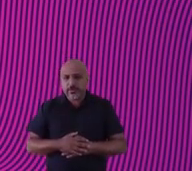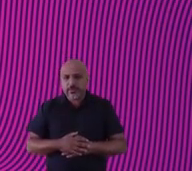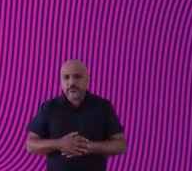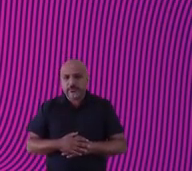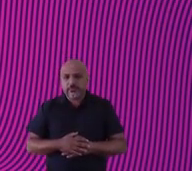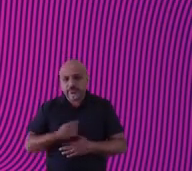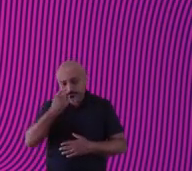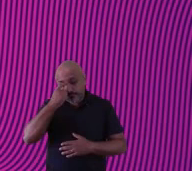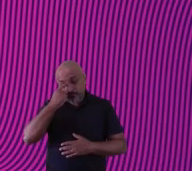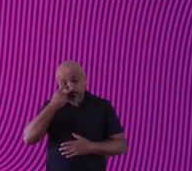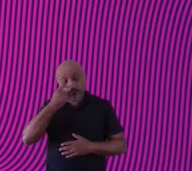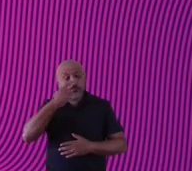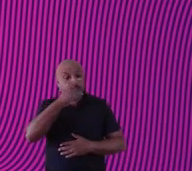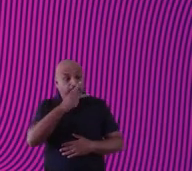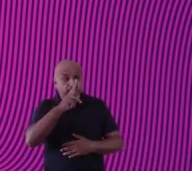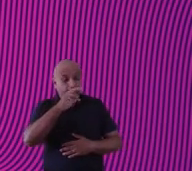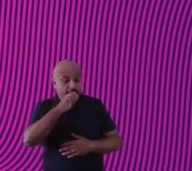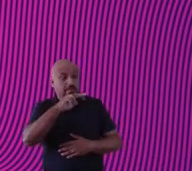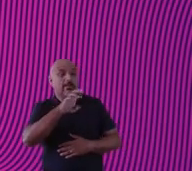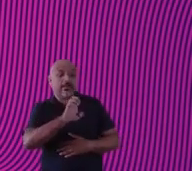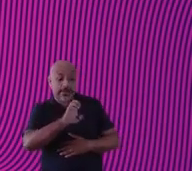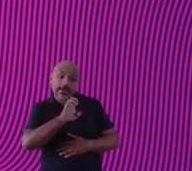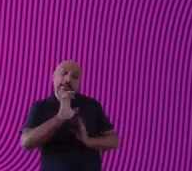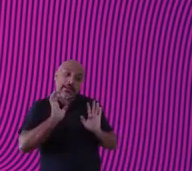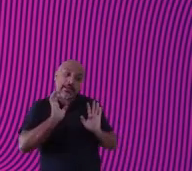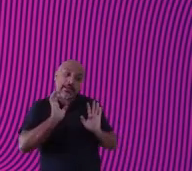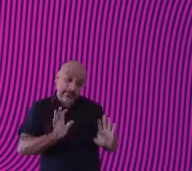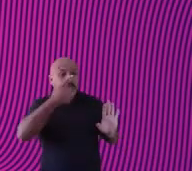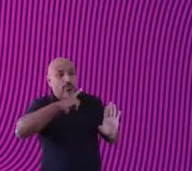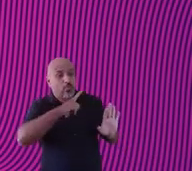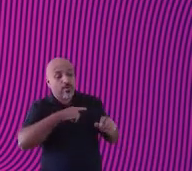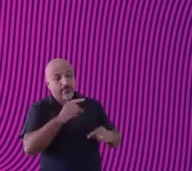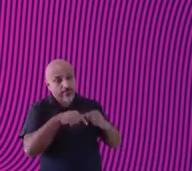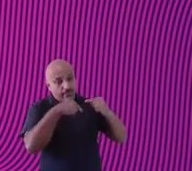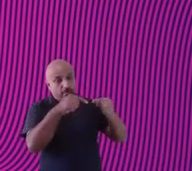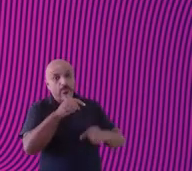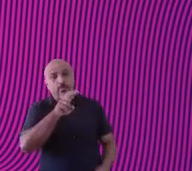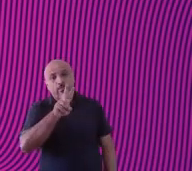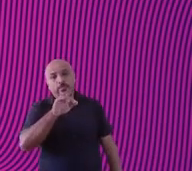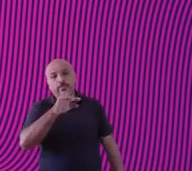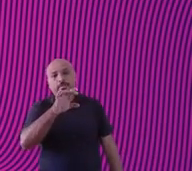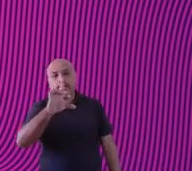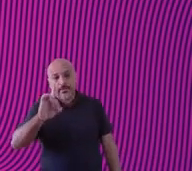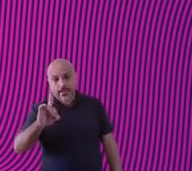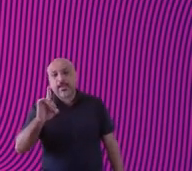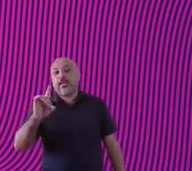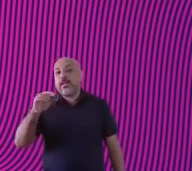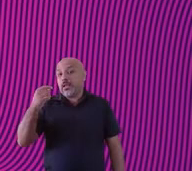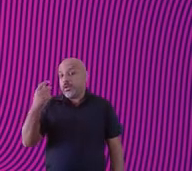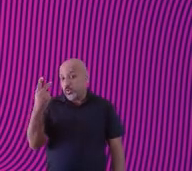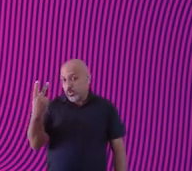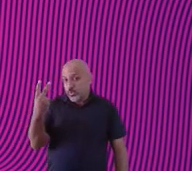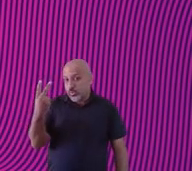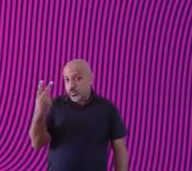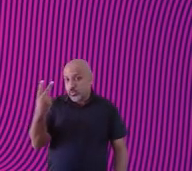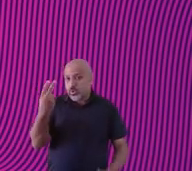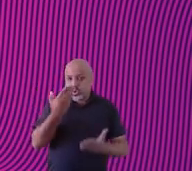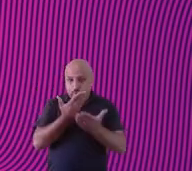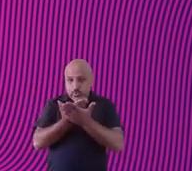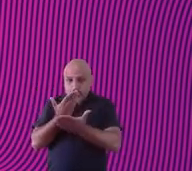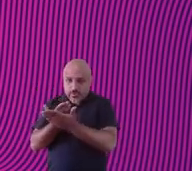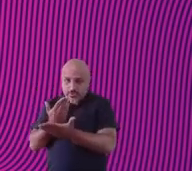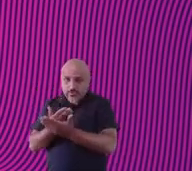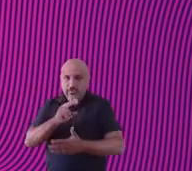Oi Aline assim o vcd é realmente é você vê em dois estudos né o